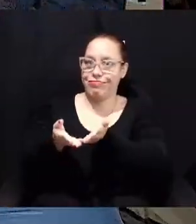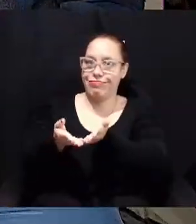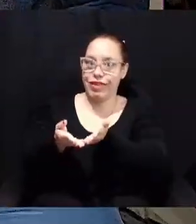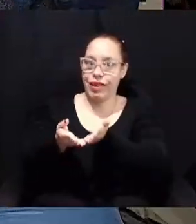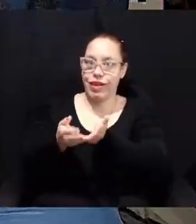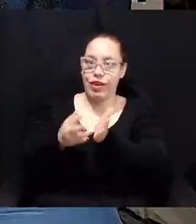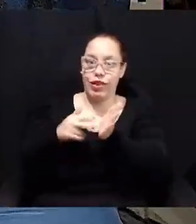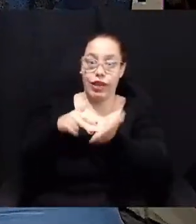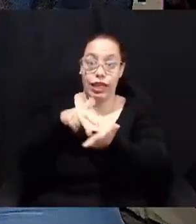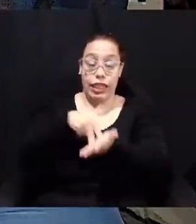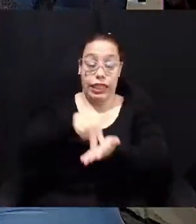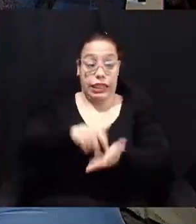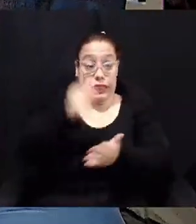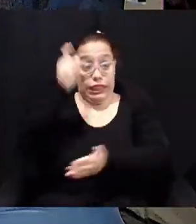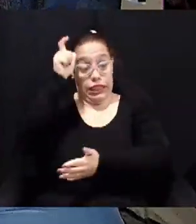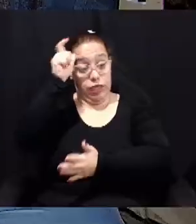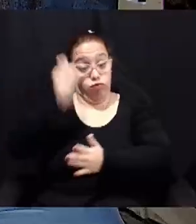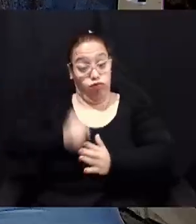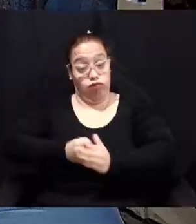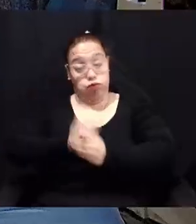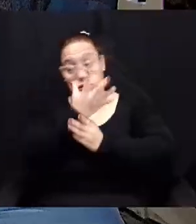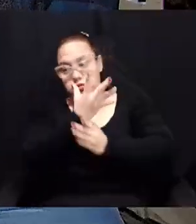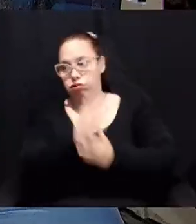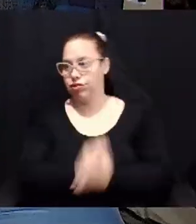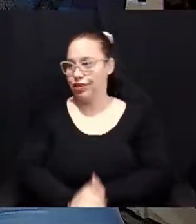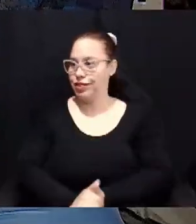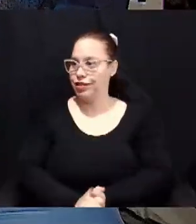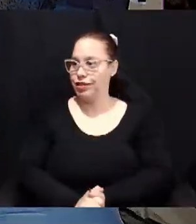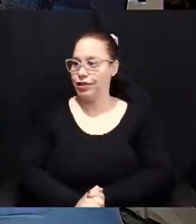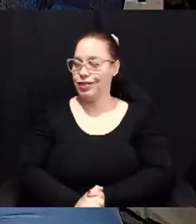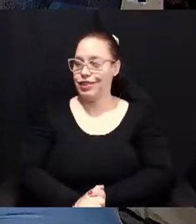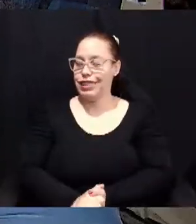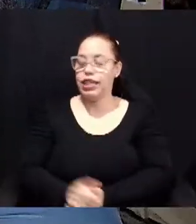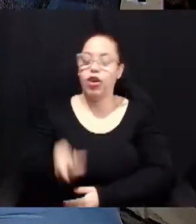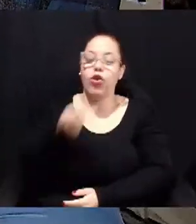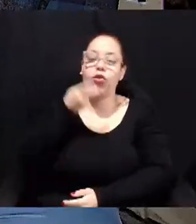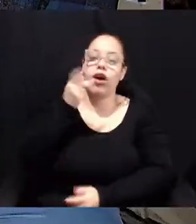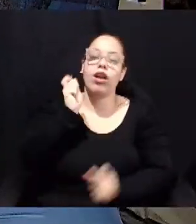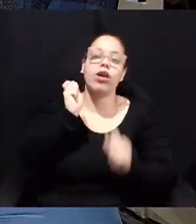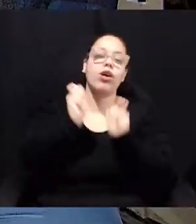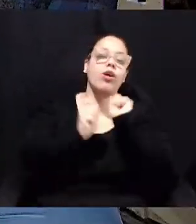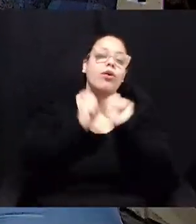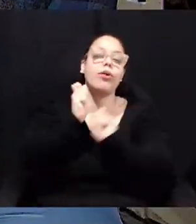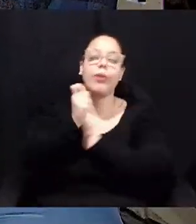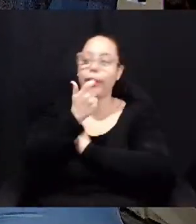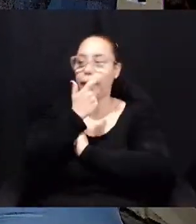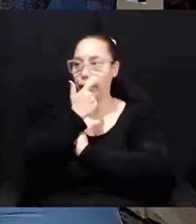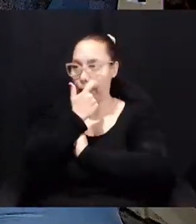para fora, digamos assim, né? Então é um quadrinho que fala bastante sobre